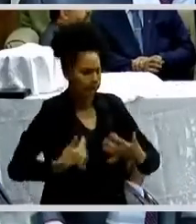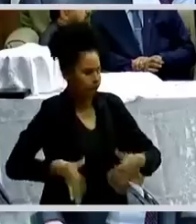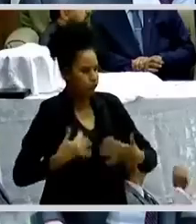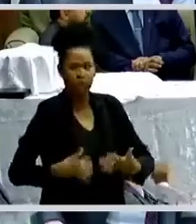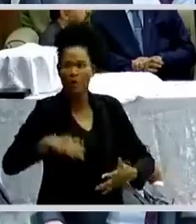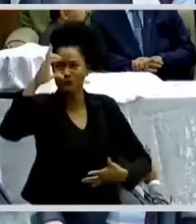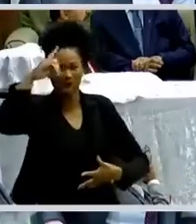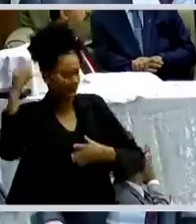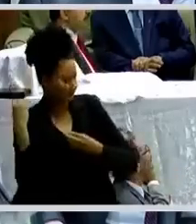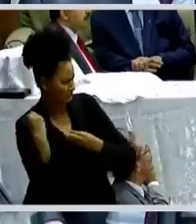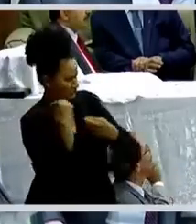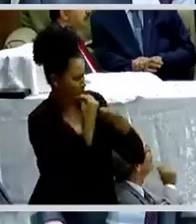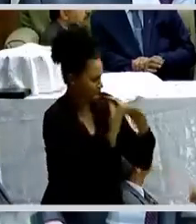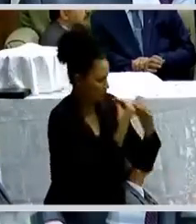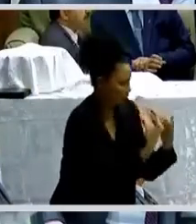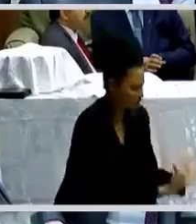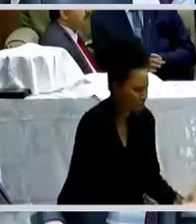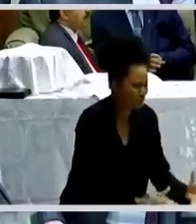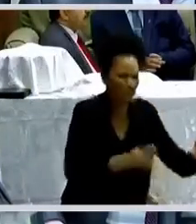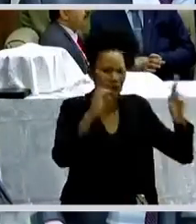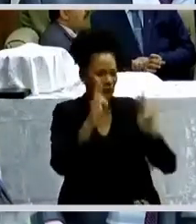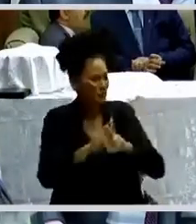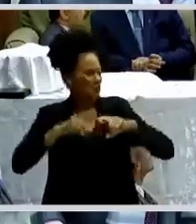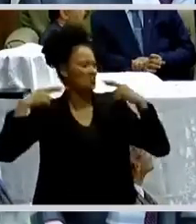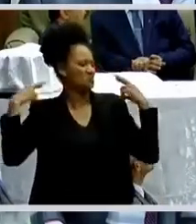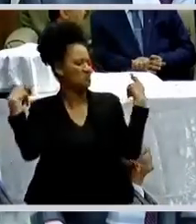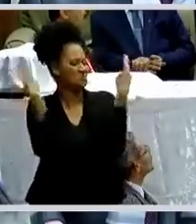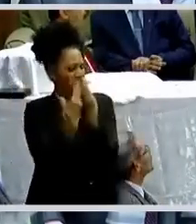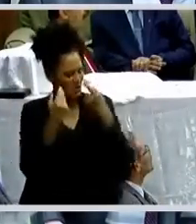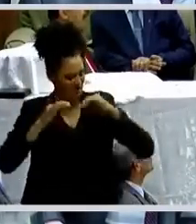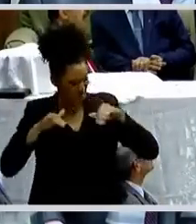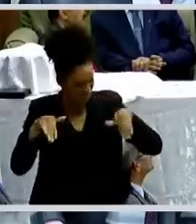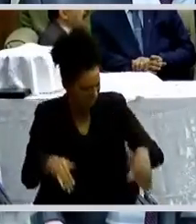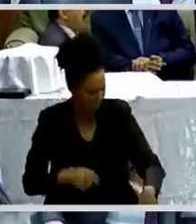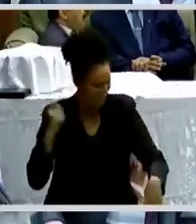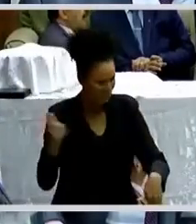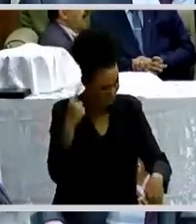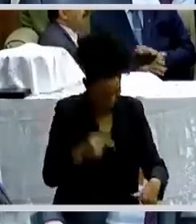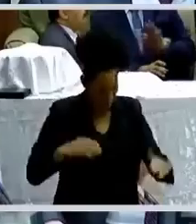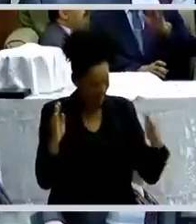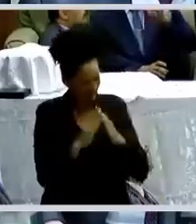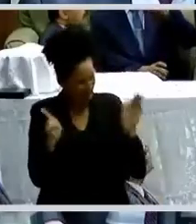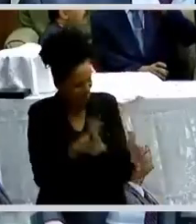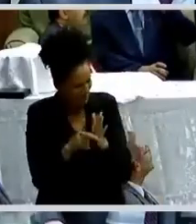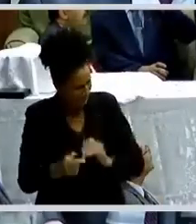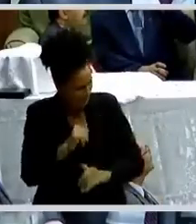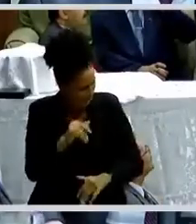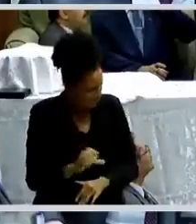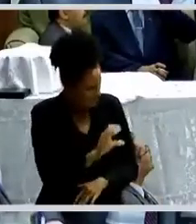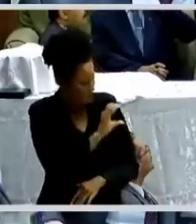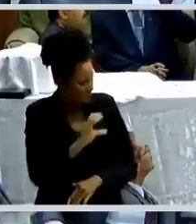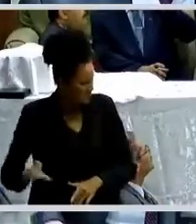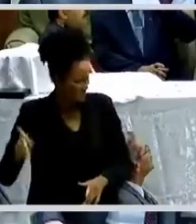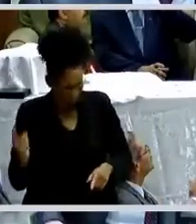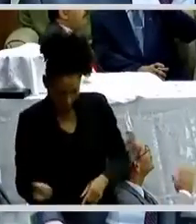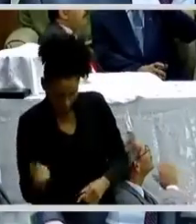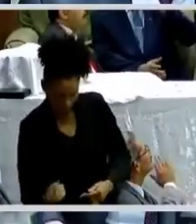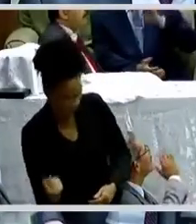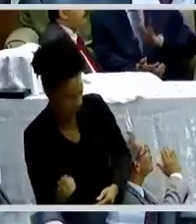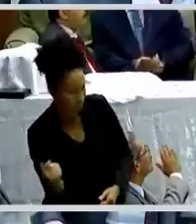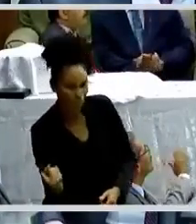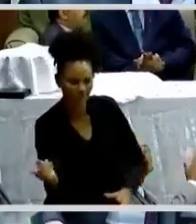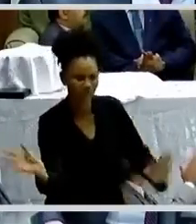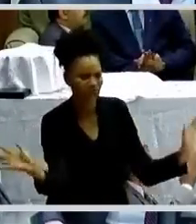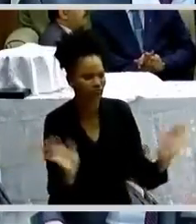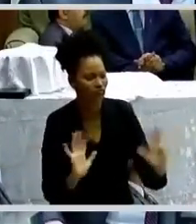entregará a ele o reino e o trono de Davi, e a casa de Jacó. Esse reino vai ser eterno, e